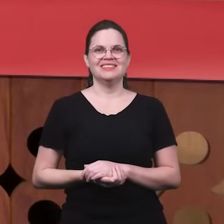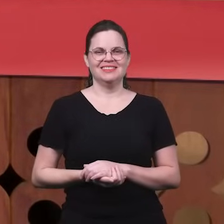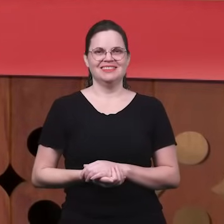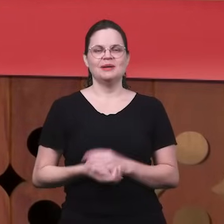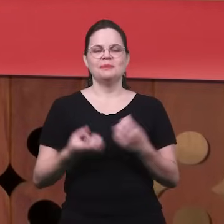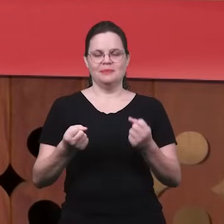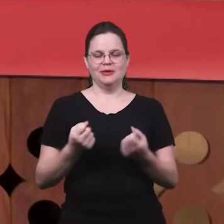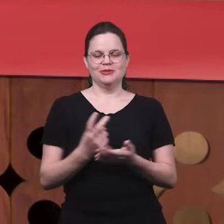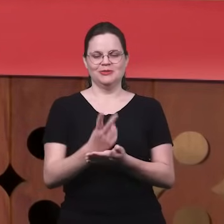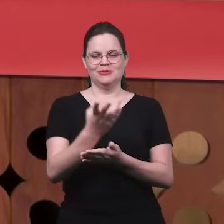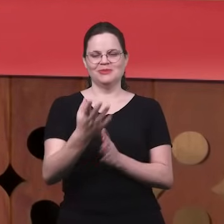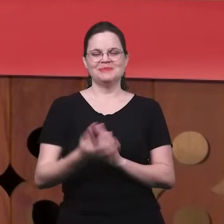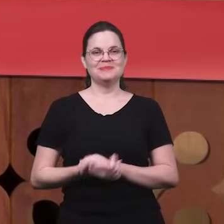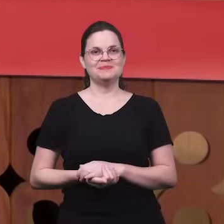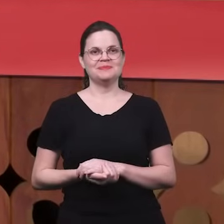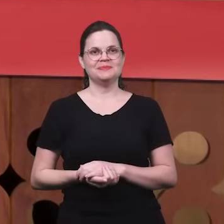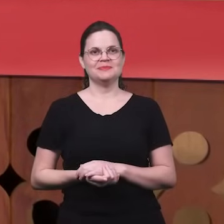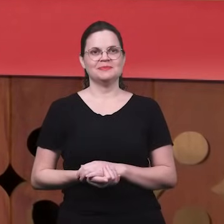Pode continuar.